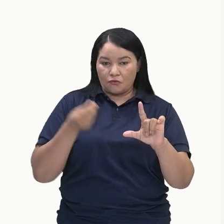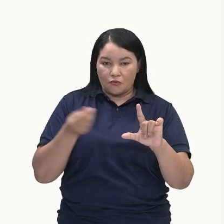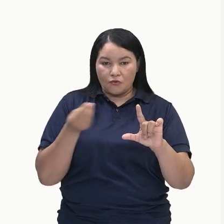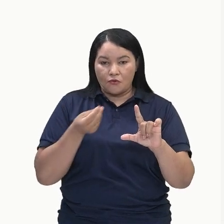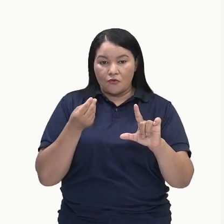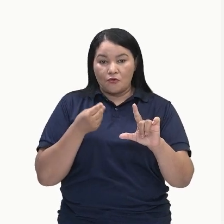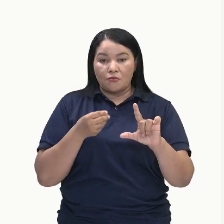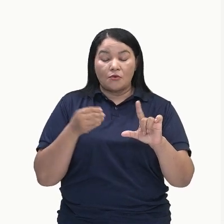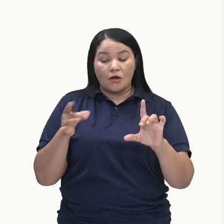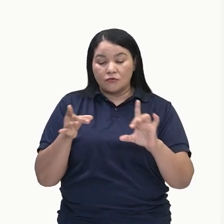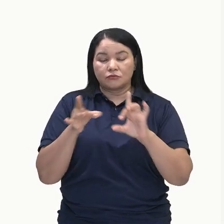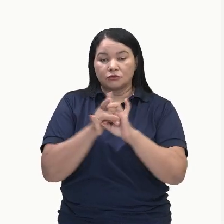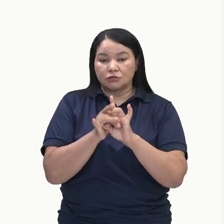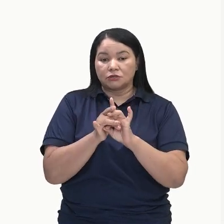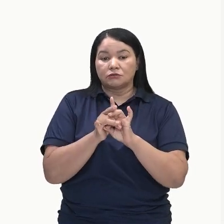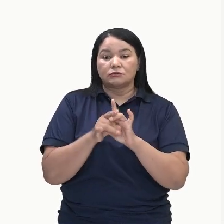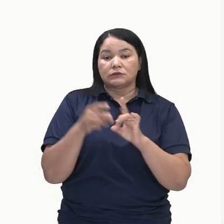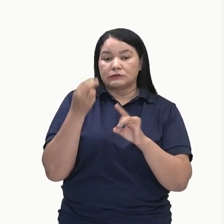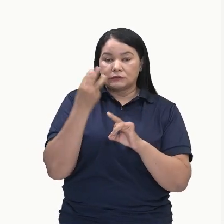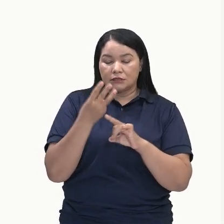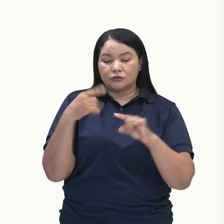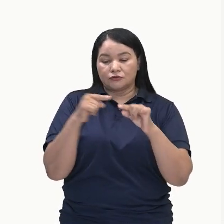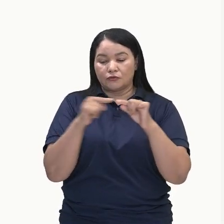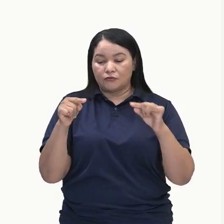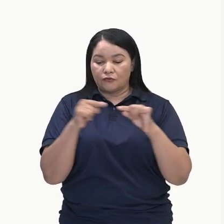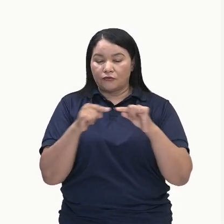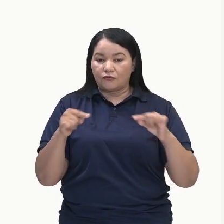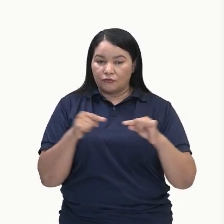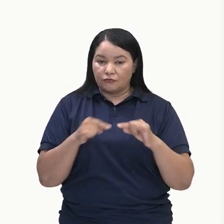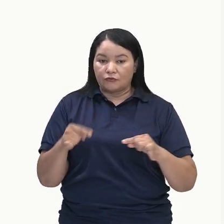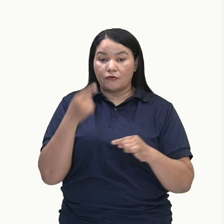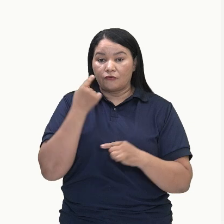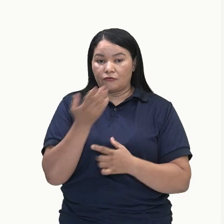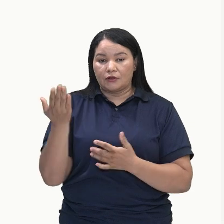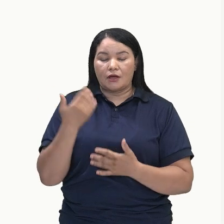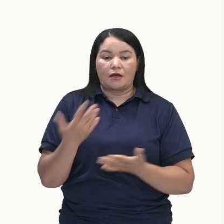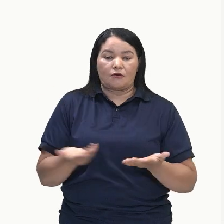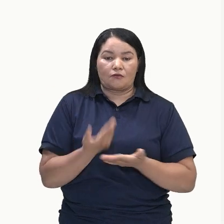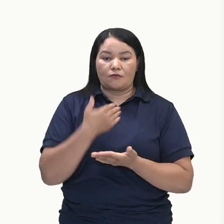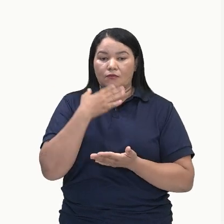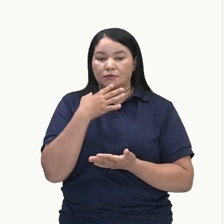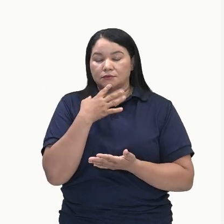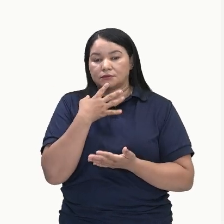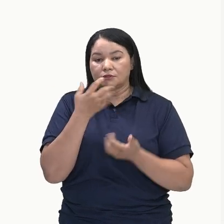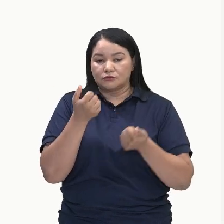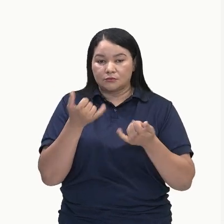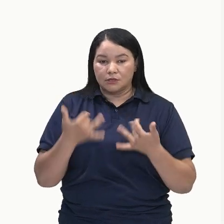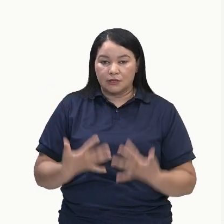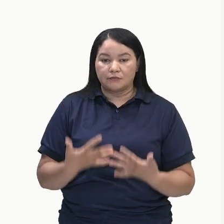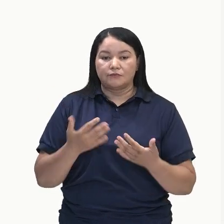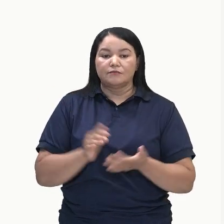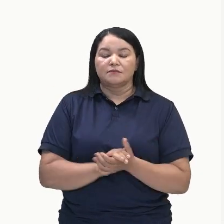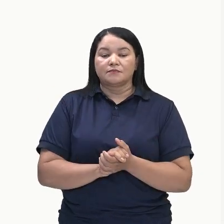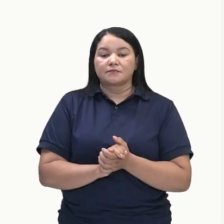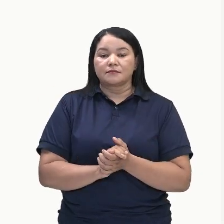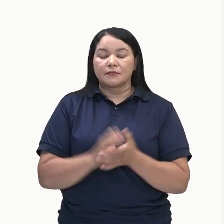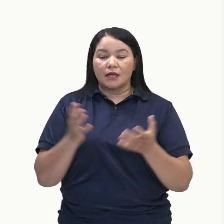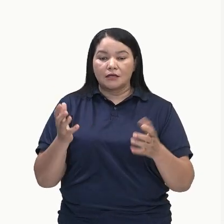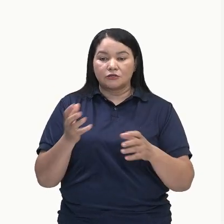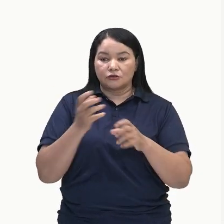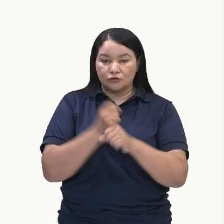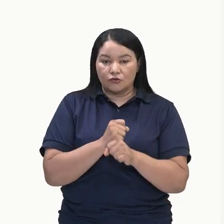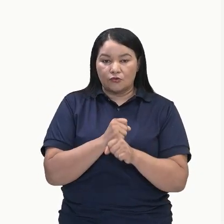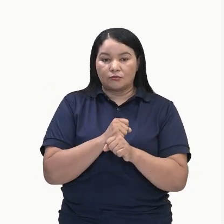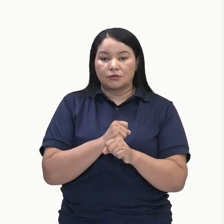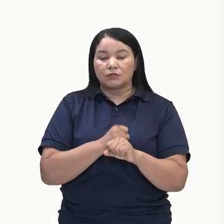3 segmentos seja considerada um triângulo? Vamos então aqui conhecer. A soma dos 2 menores lados do